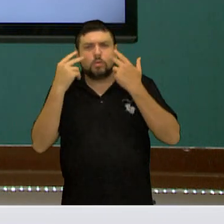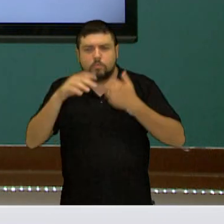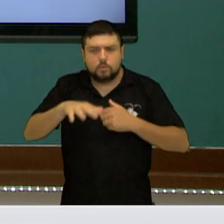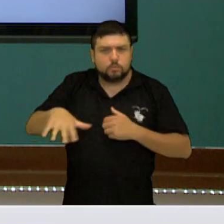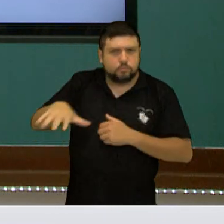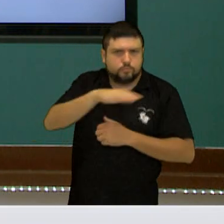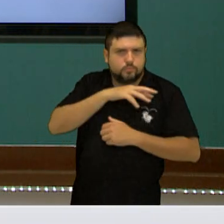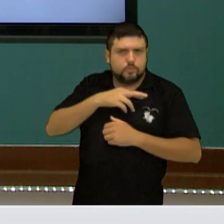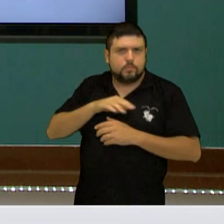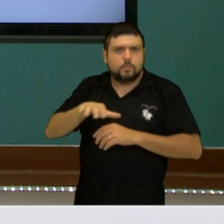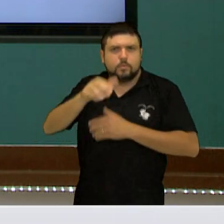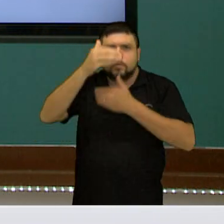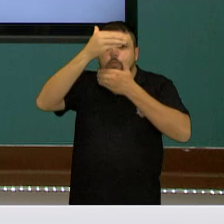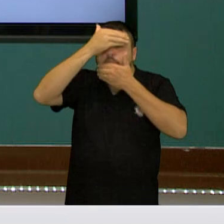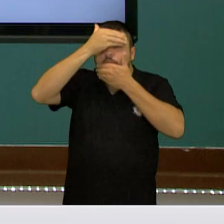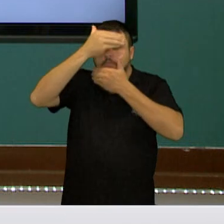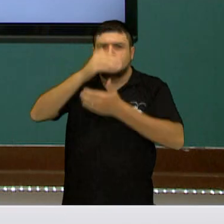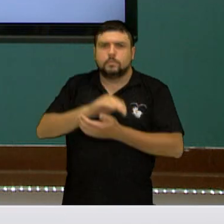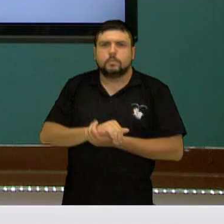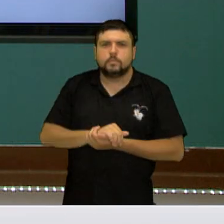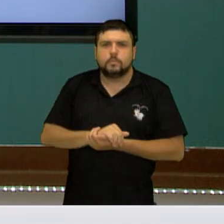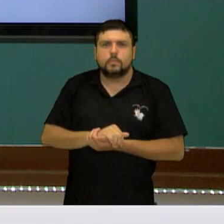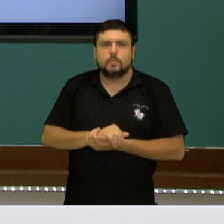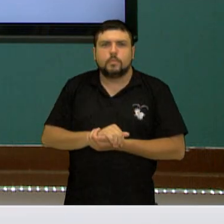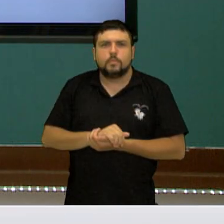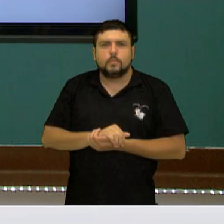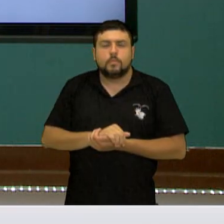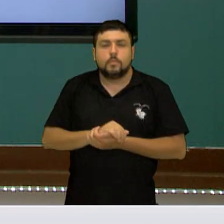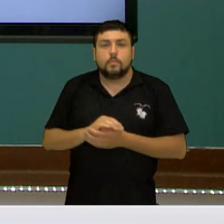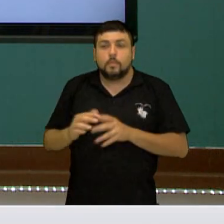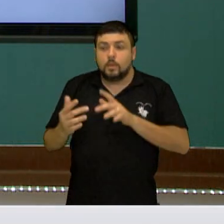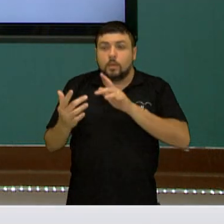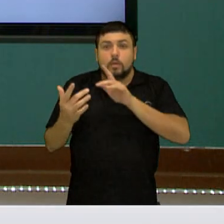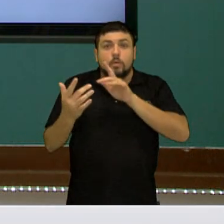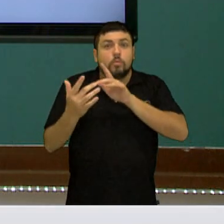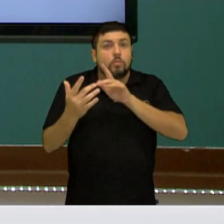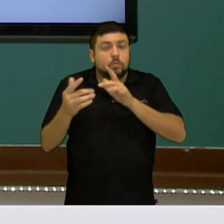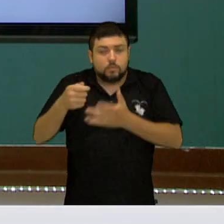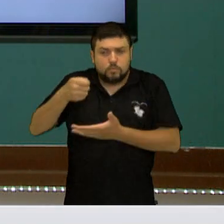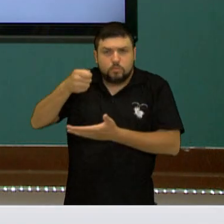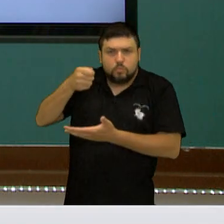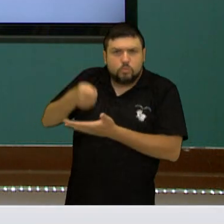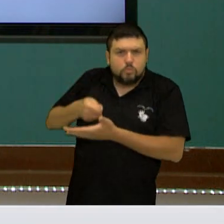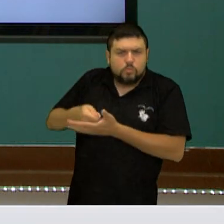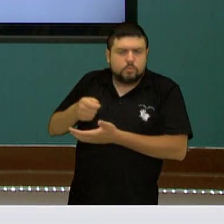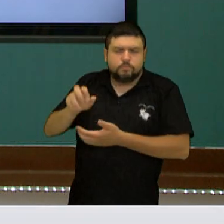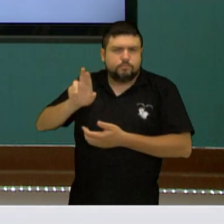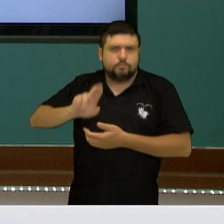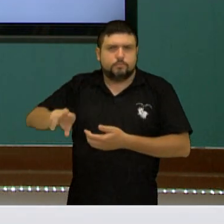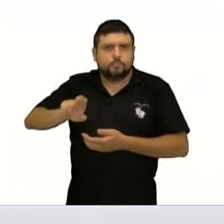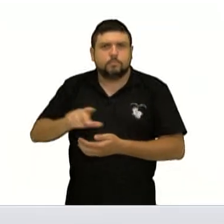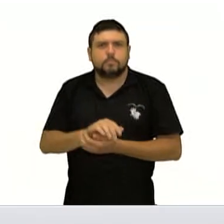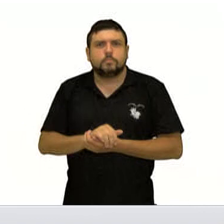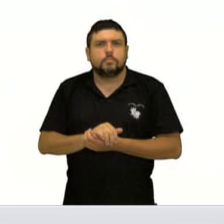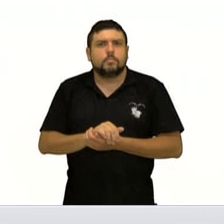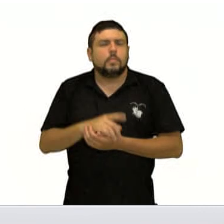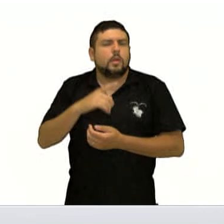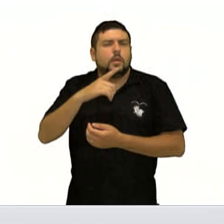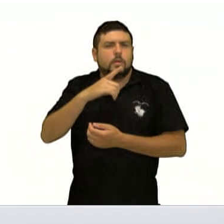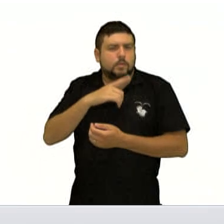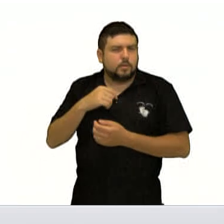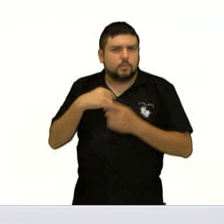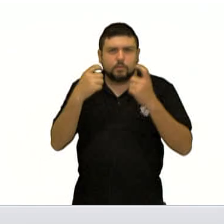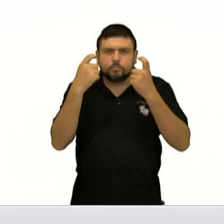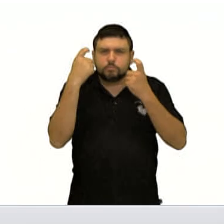mesma família. O contato físico, ele não é obrigatório, ok? Aliás, existe uma preocupação com